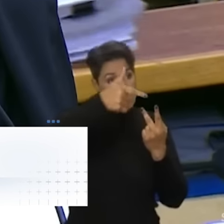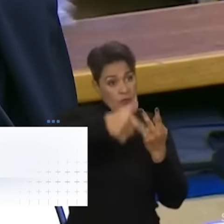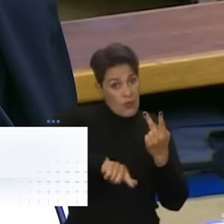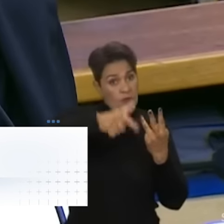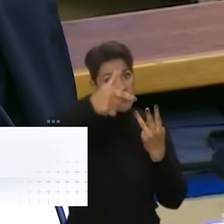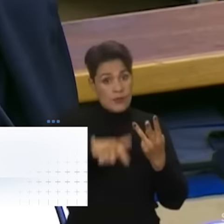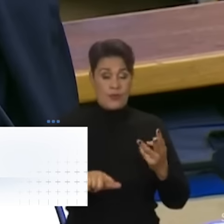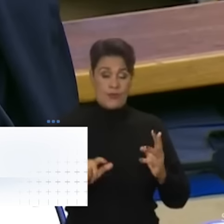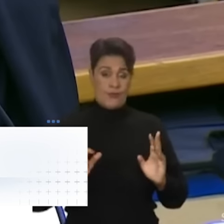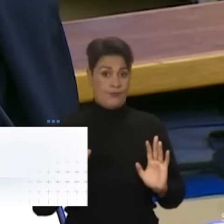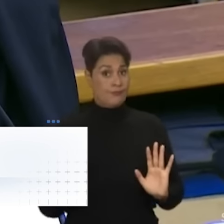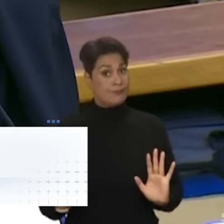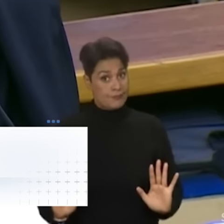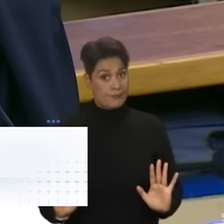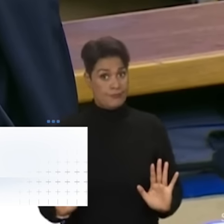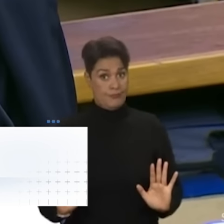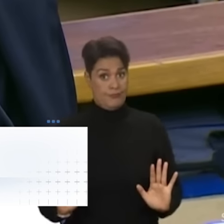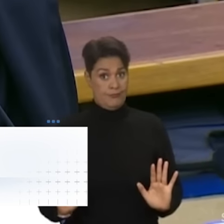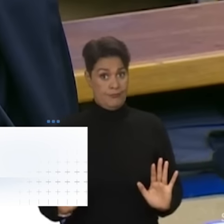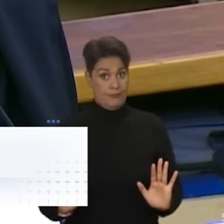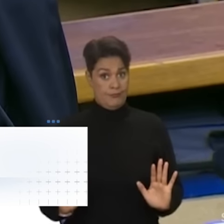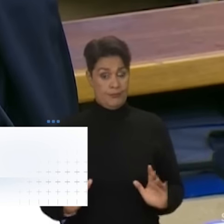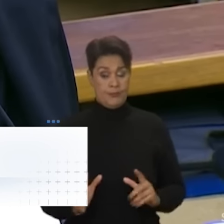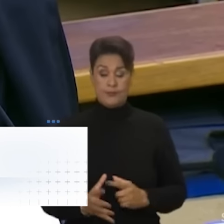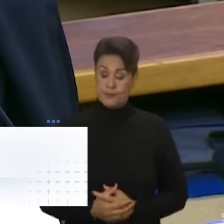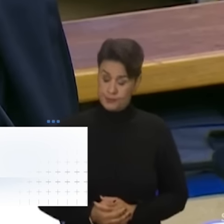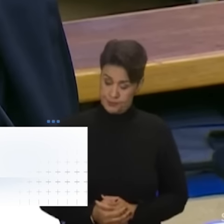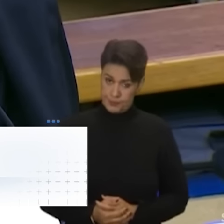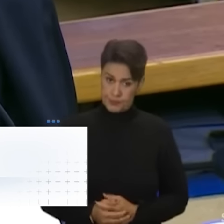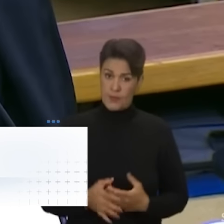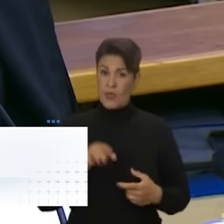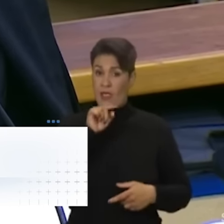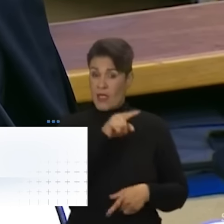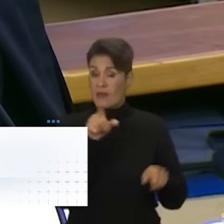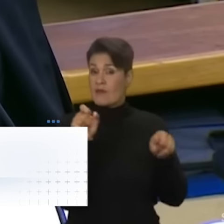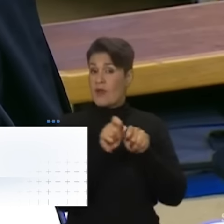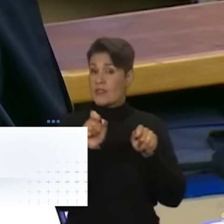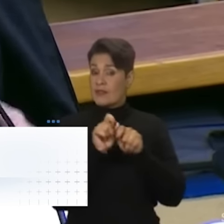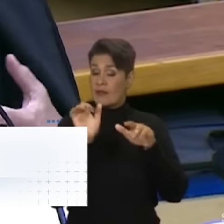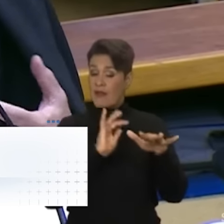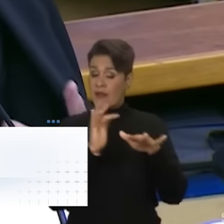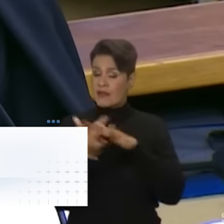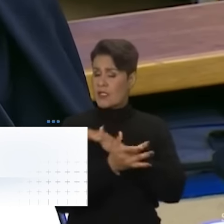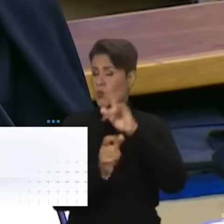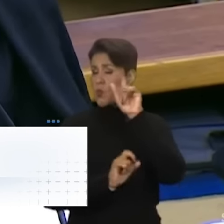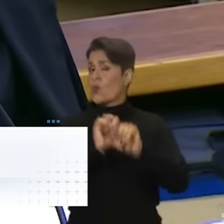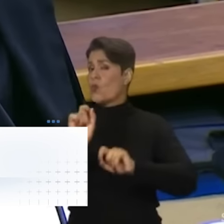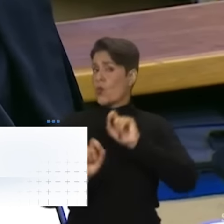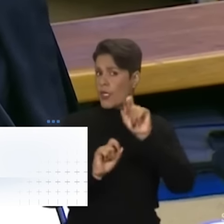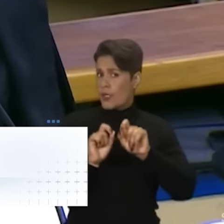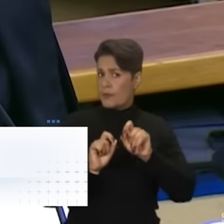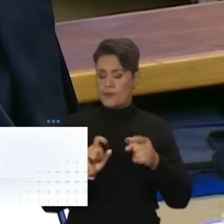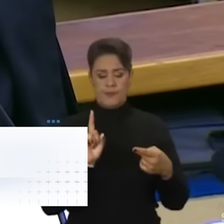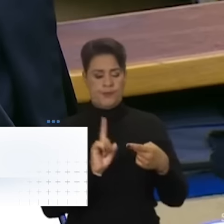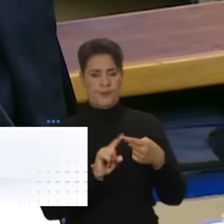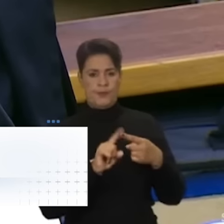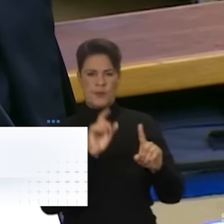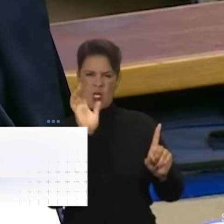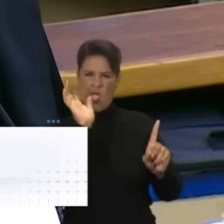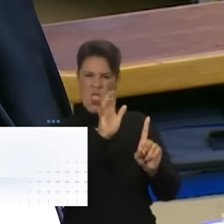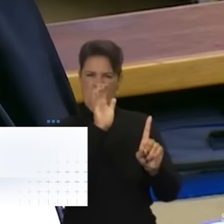realizadas nas redes sociais. Quais condutas? Basicamente, a incitação a golpe